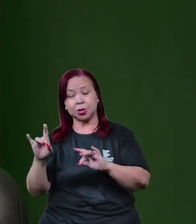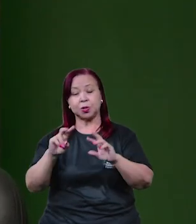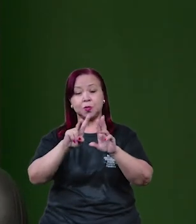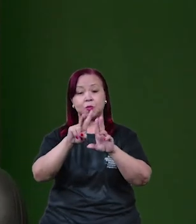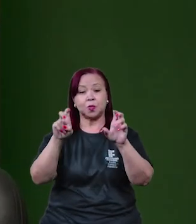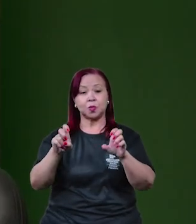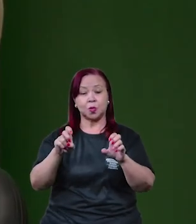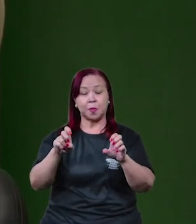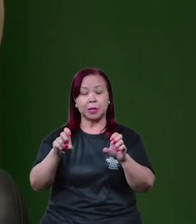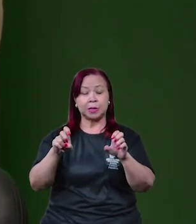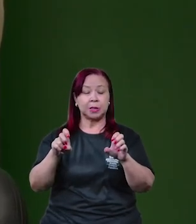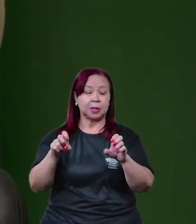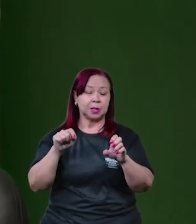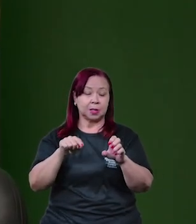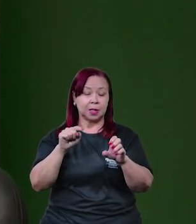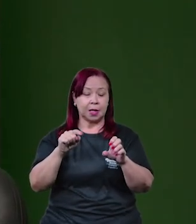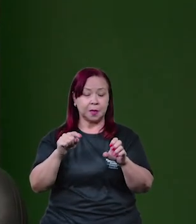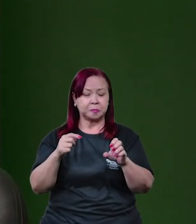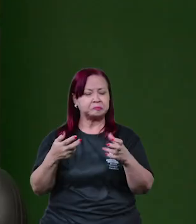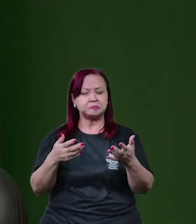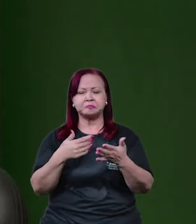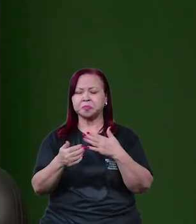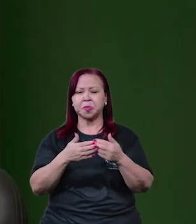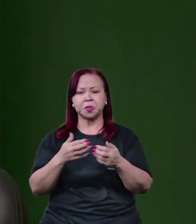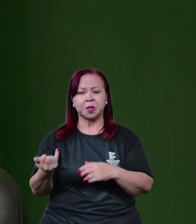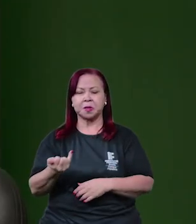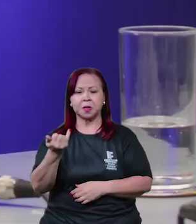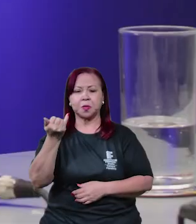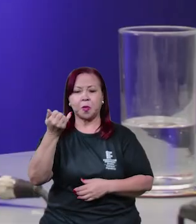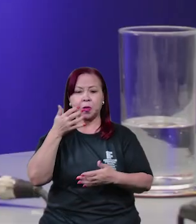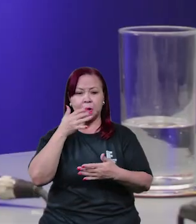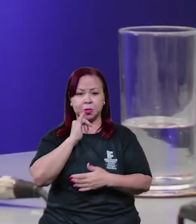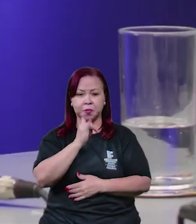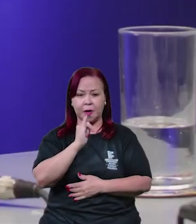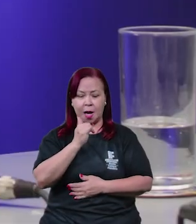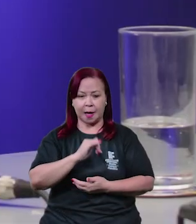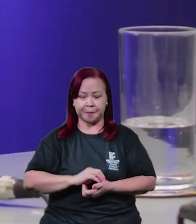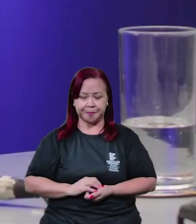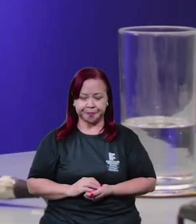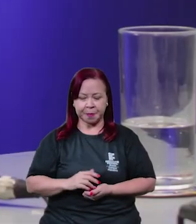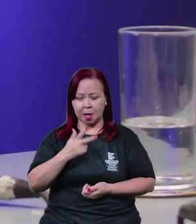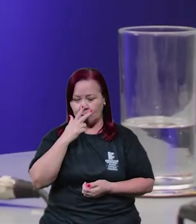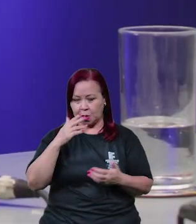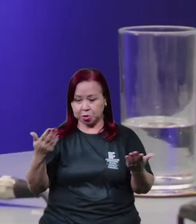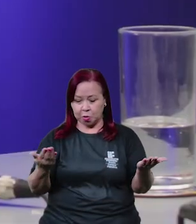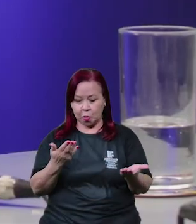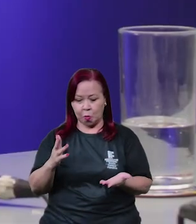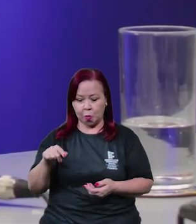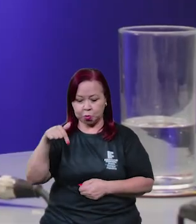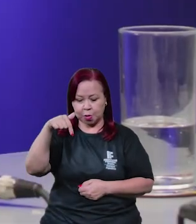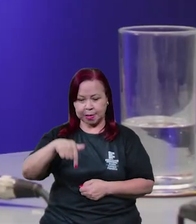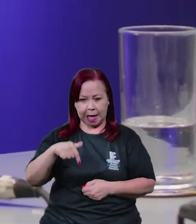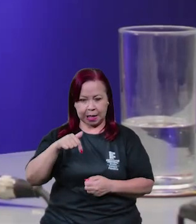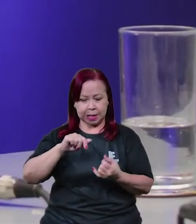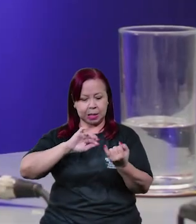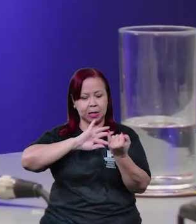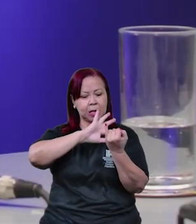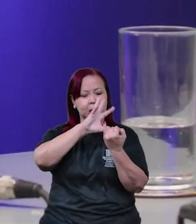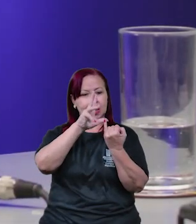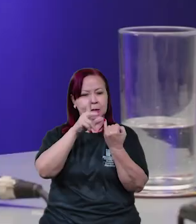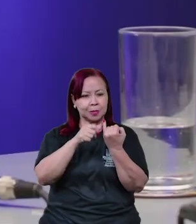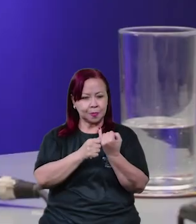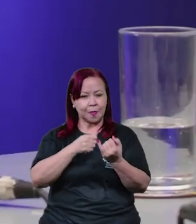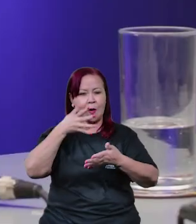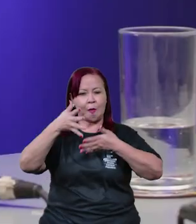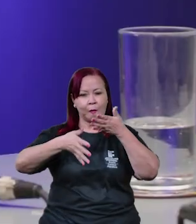uma coisa que você acha importante das pessoas escutarem, assim, de você. Tá, eu acho que hoje eu estar aqui na Estação IFB